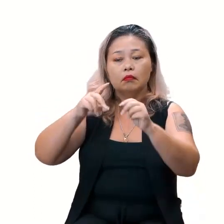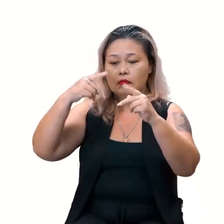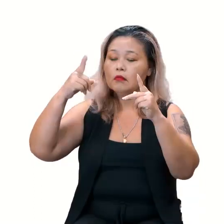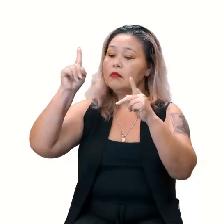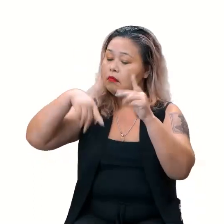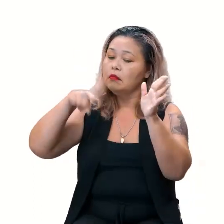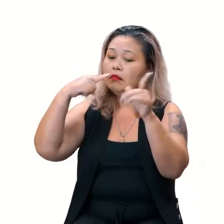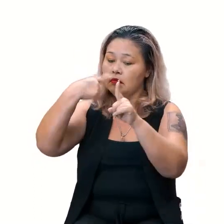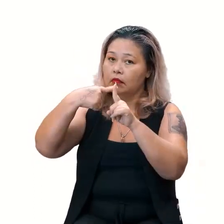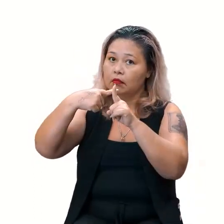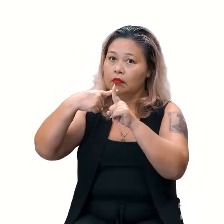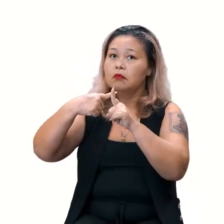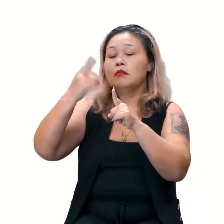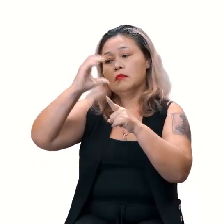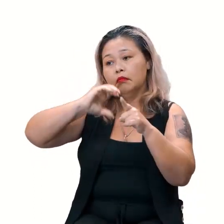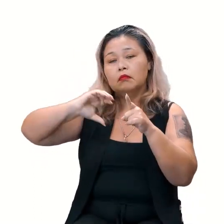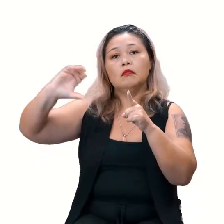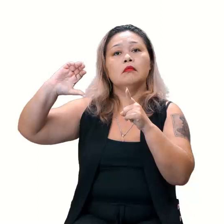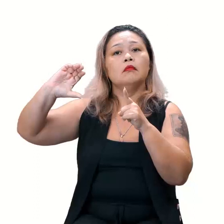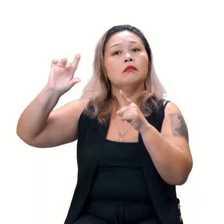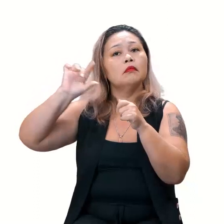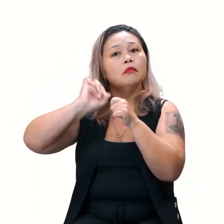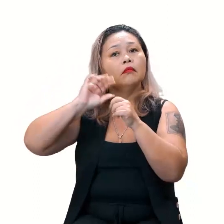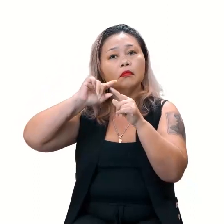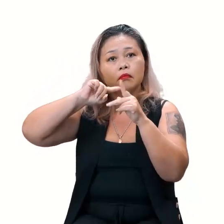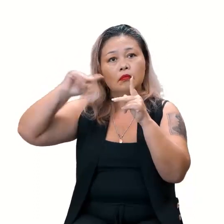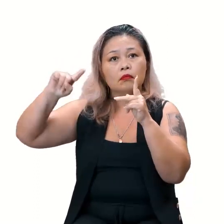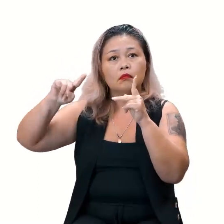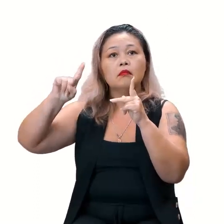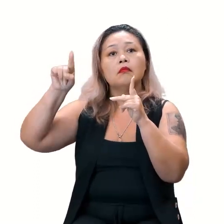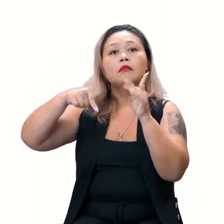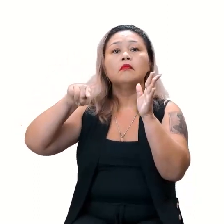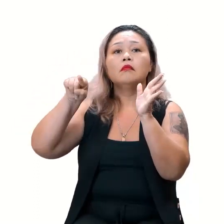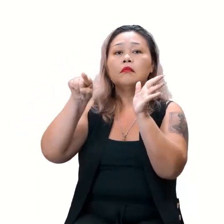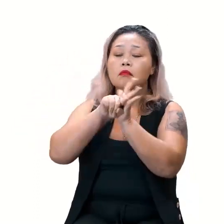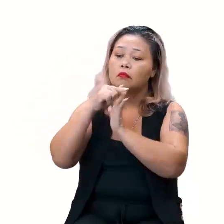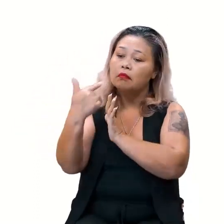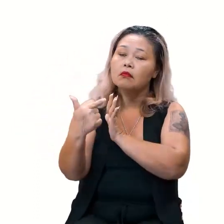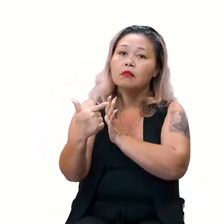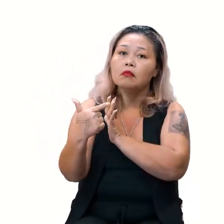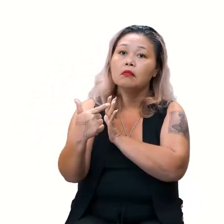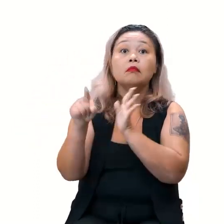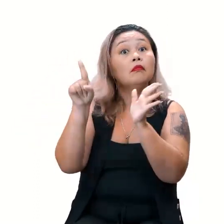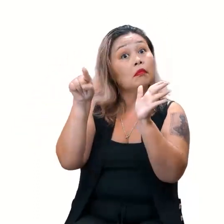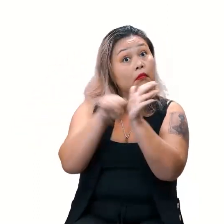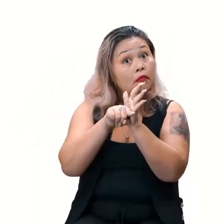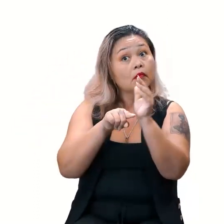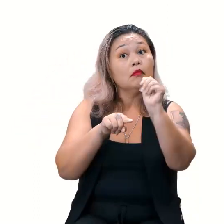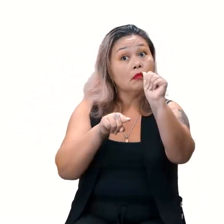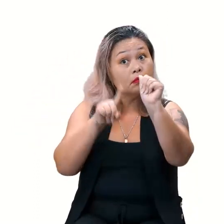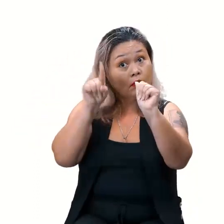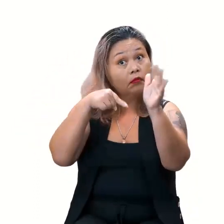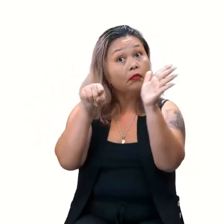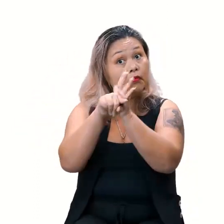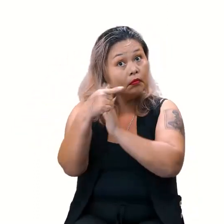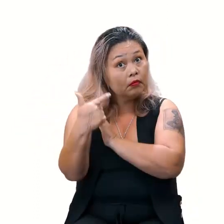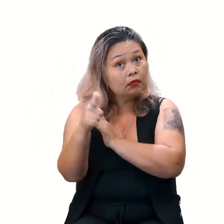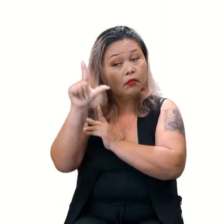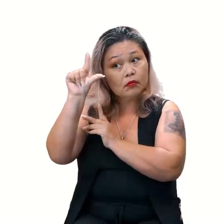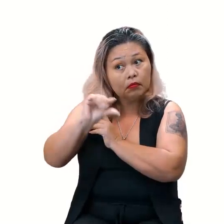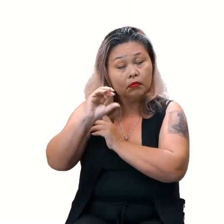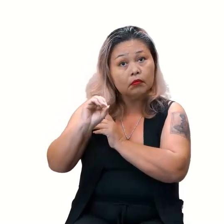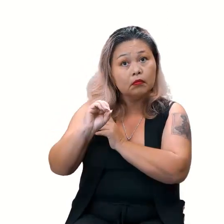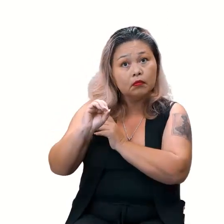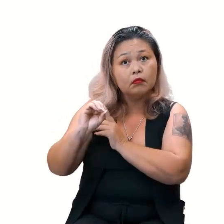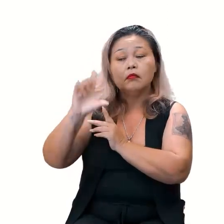né? Então ela é crescente. Quem é o A aqui? O A é menos 2. Ah, o A é negativo, menor que zero. Isso. Então ela